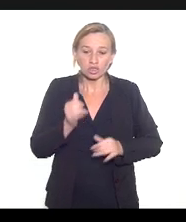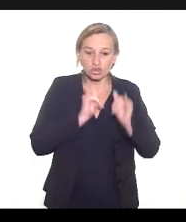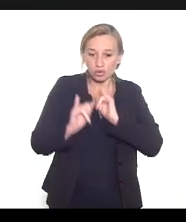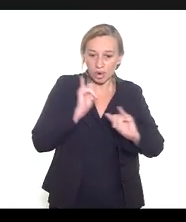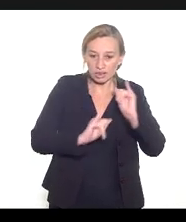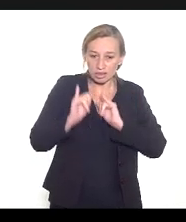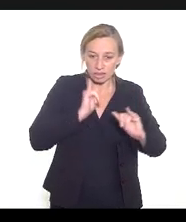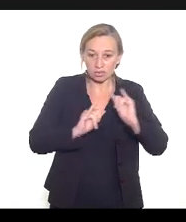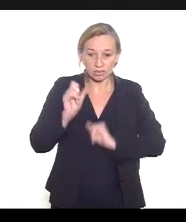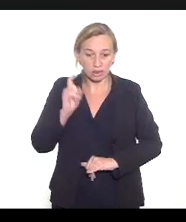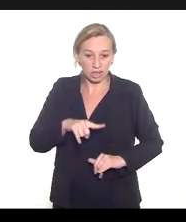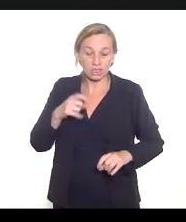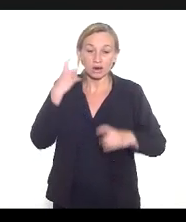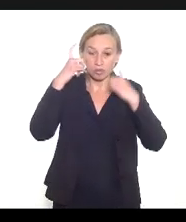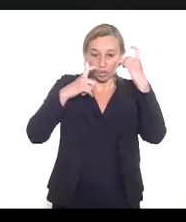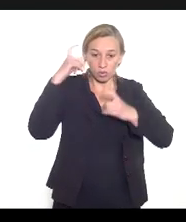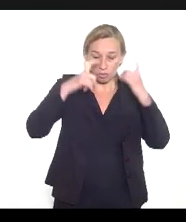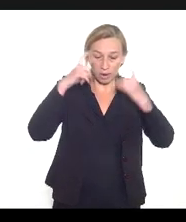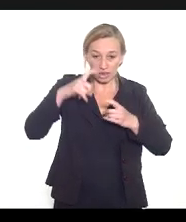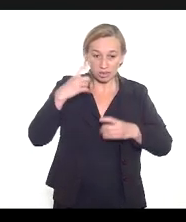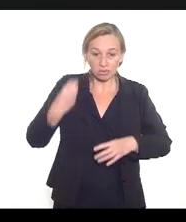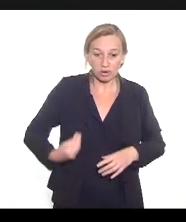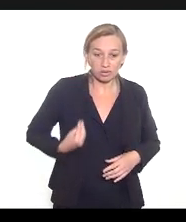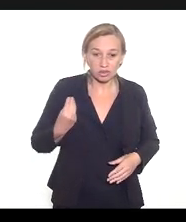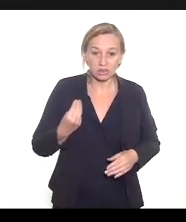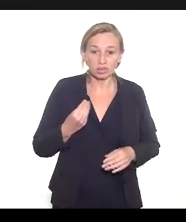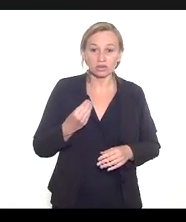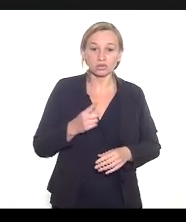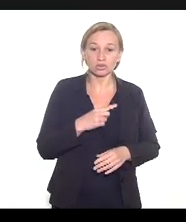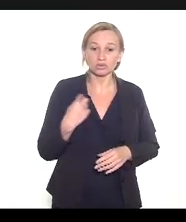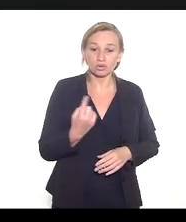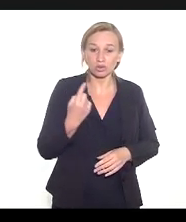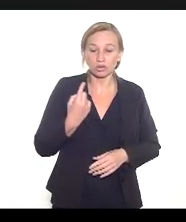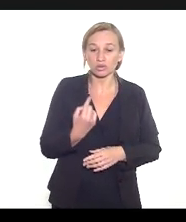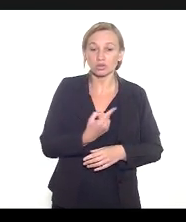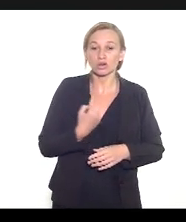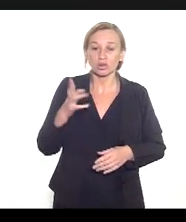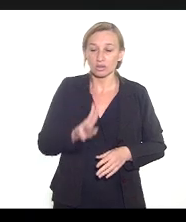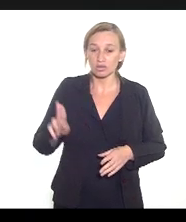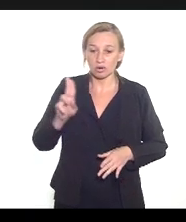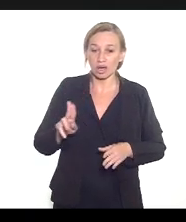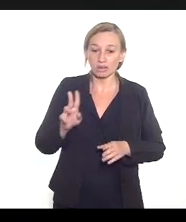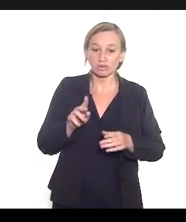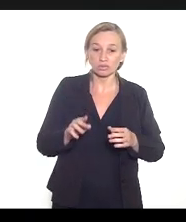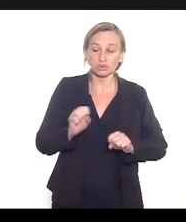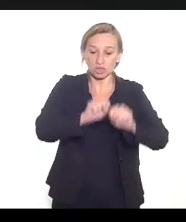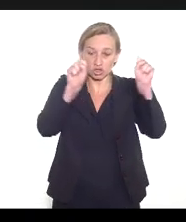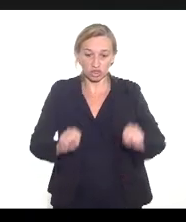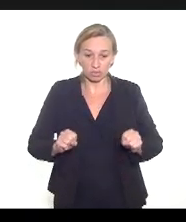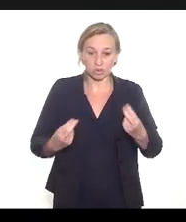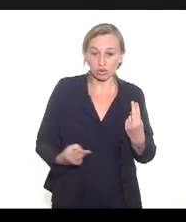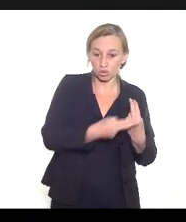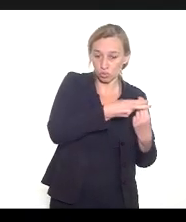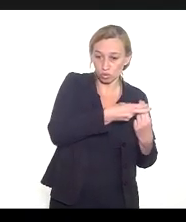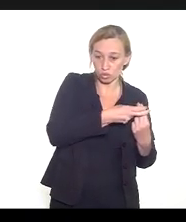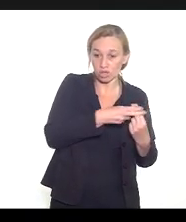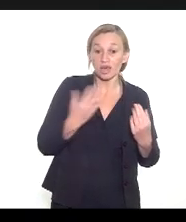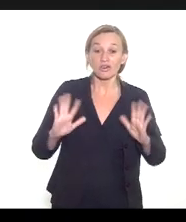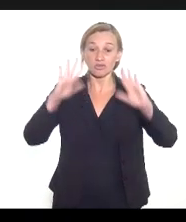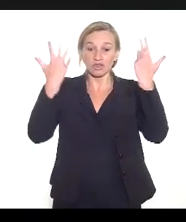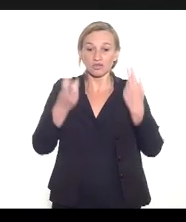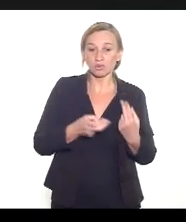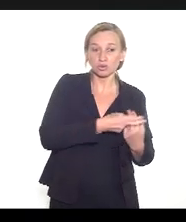né preocupada e com o bem-estar dos nossos usuários do sistema de saúde e que o SUS Sem